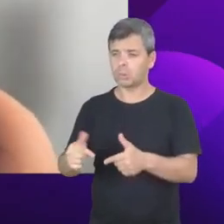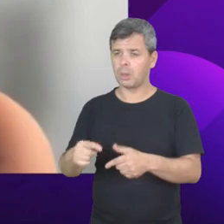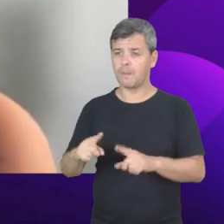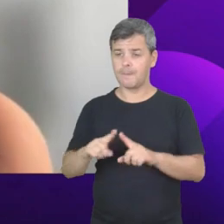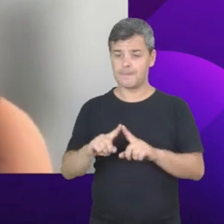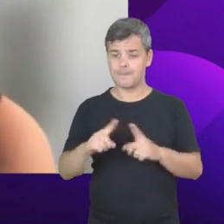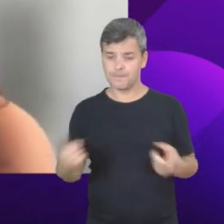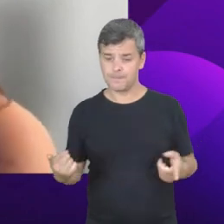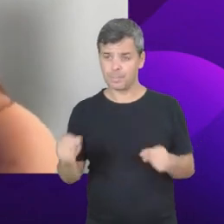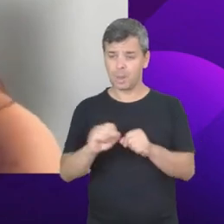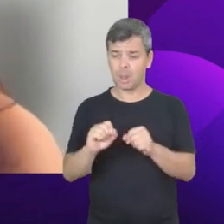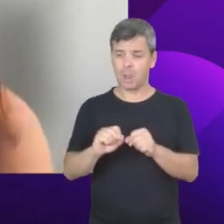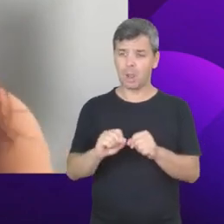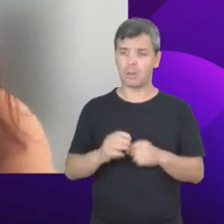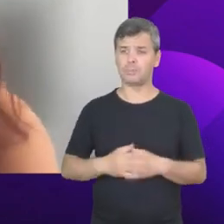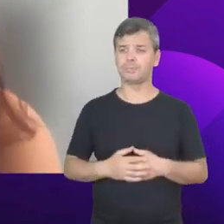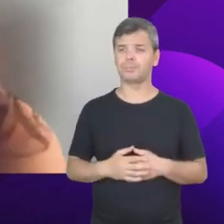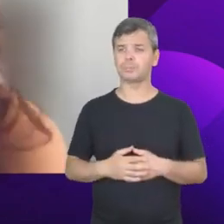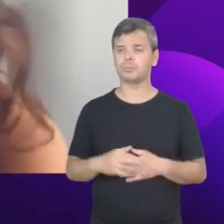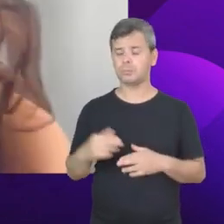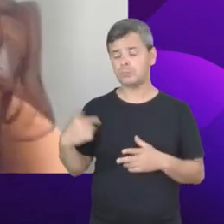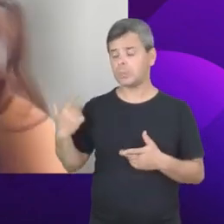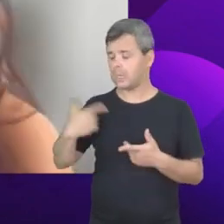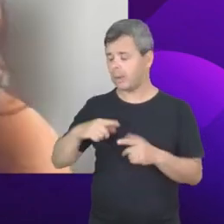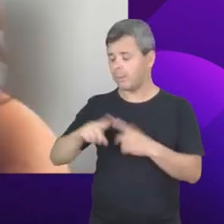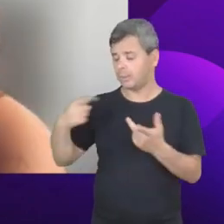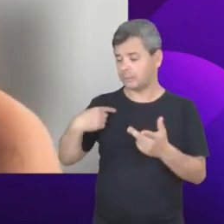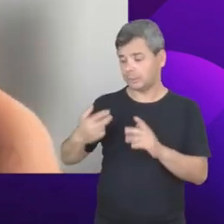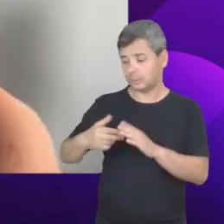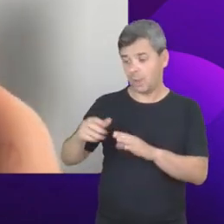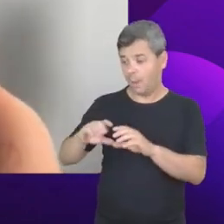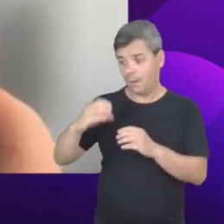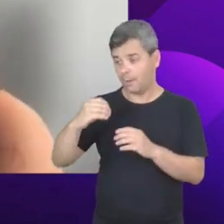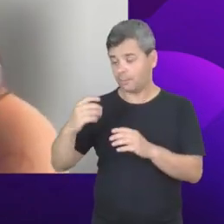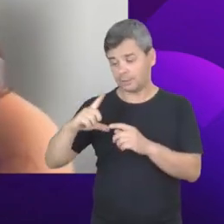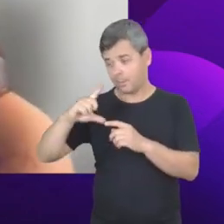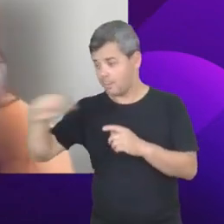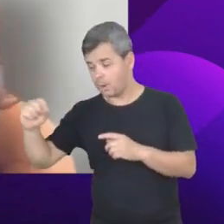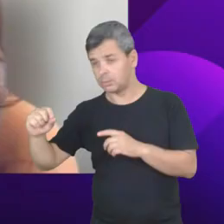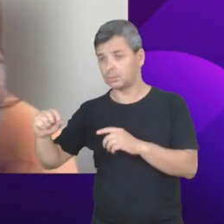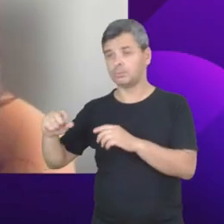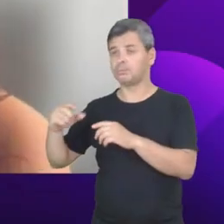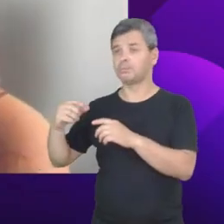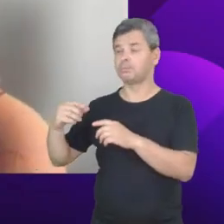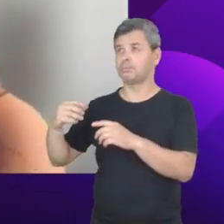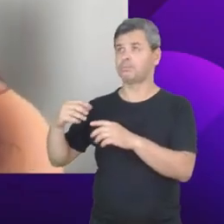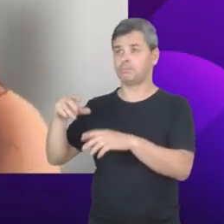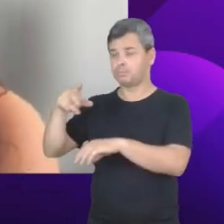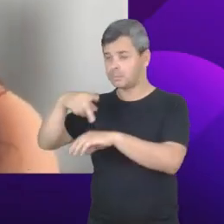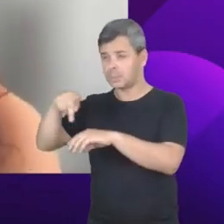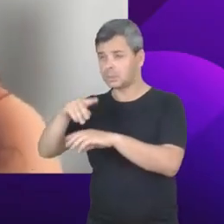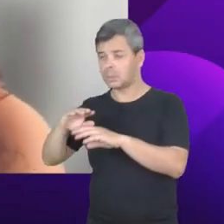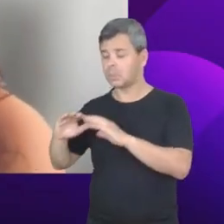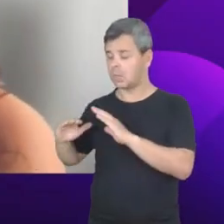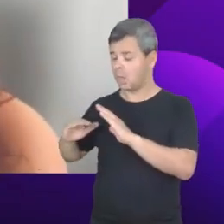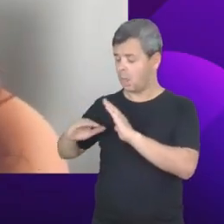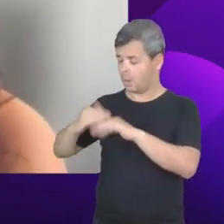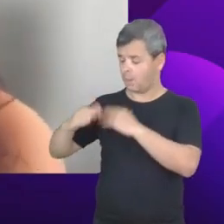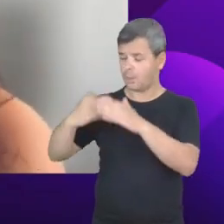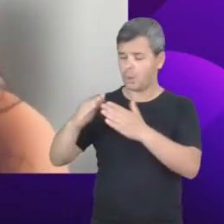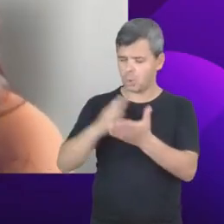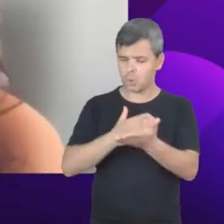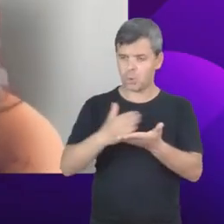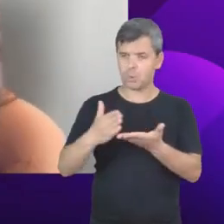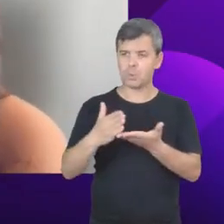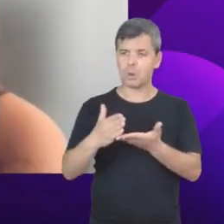que após muitos sendo exilados, inclusive, e que após esse processo a gente, quando